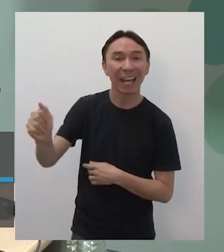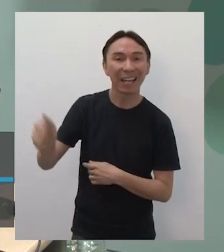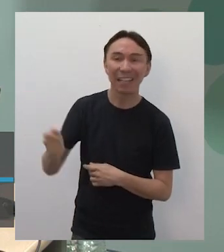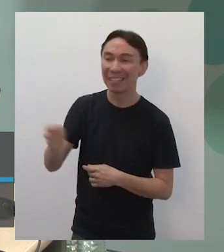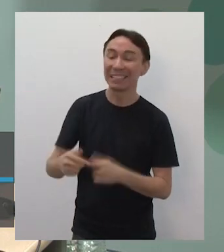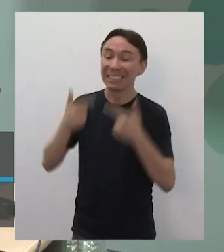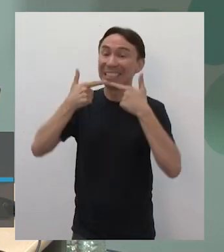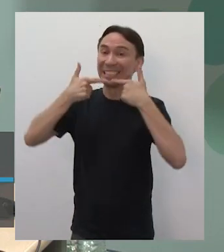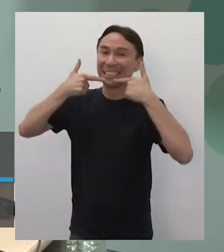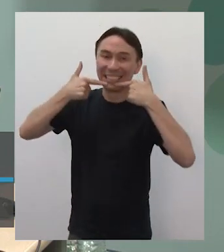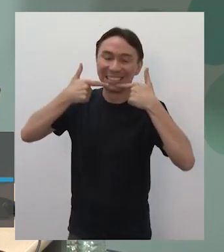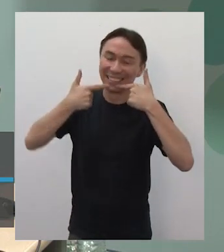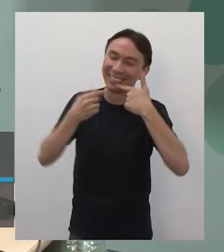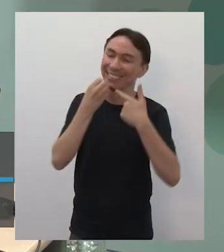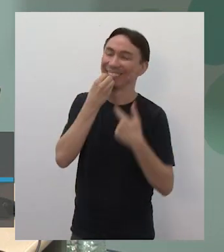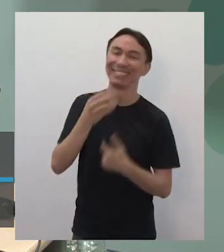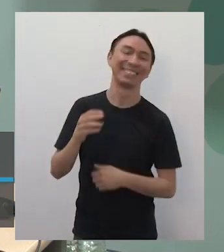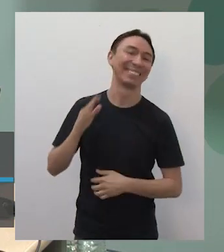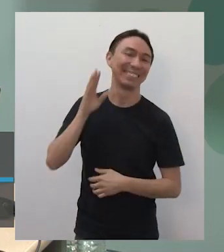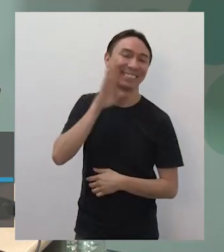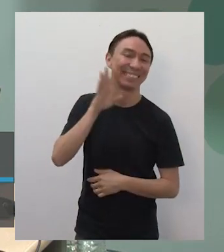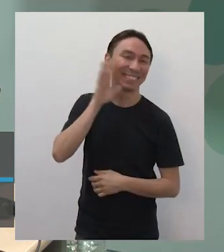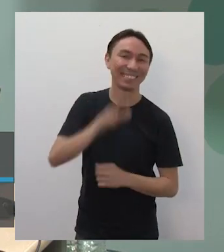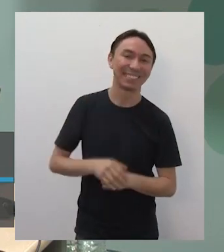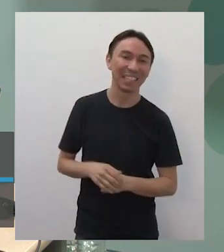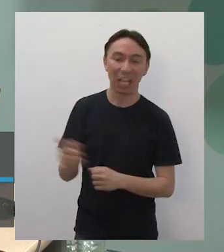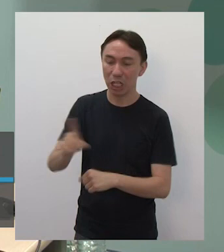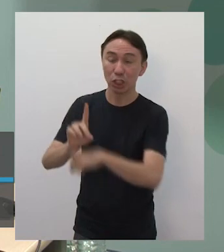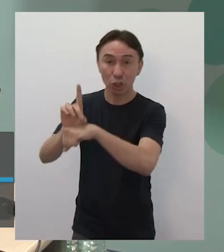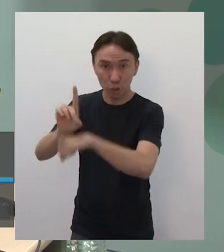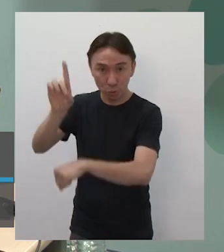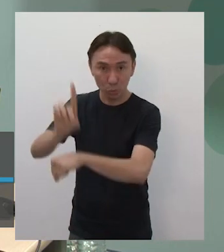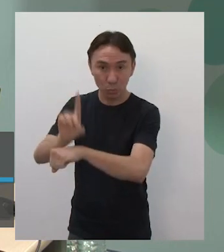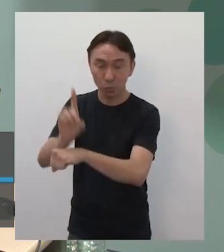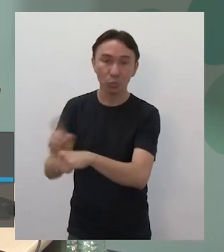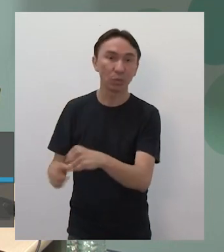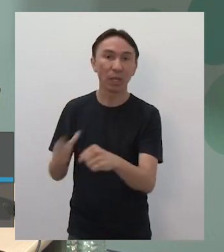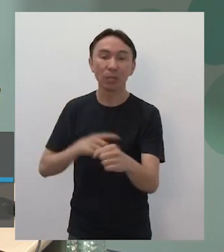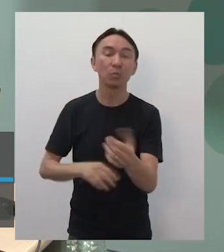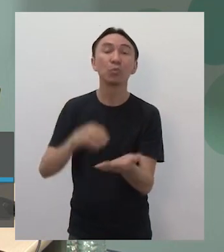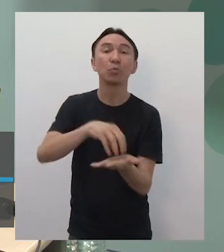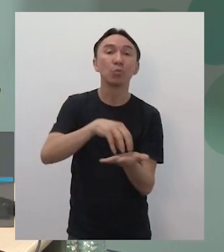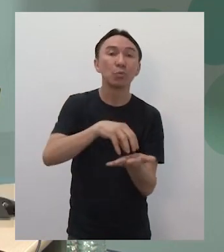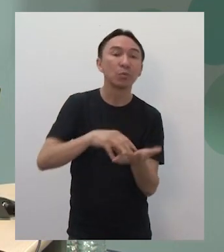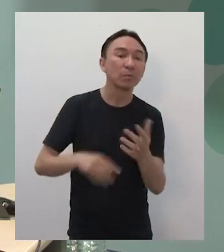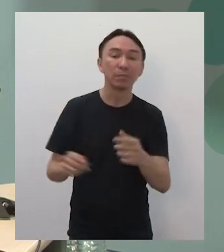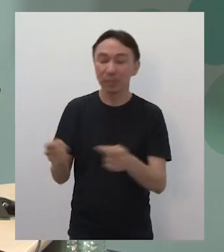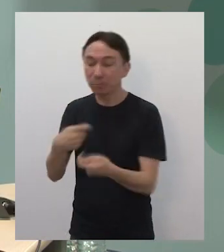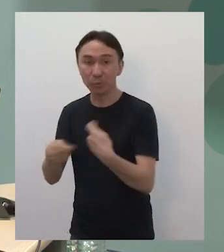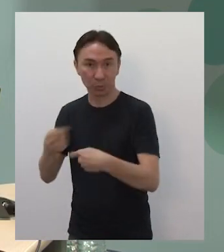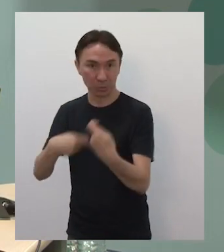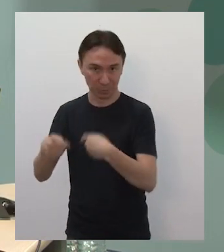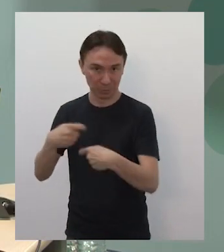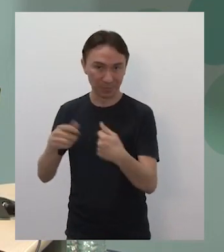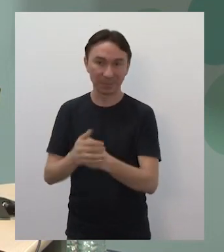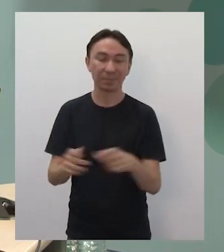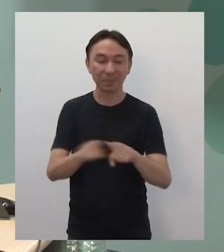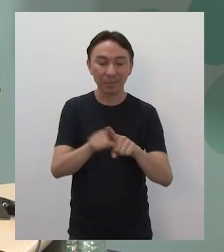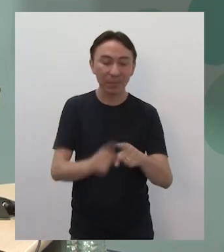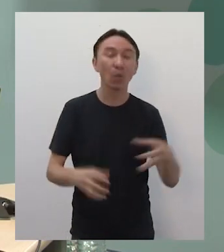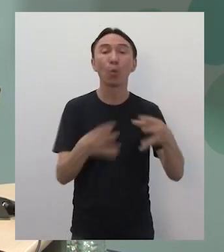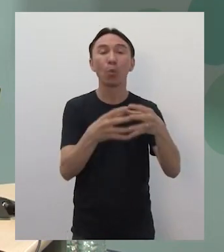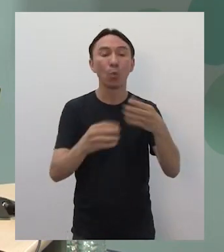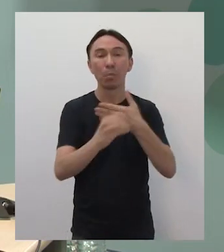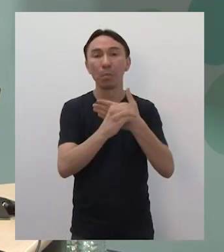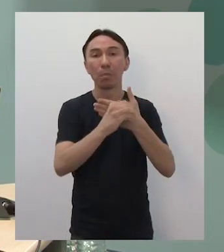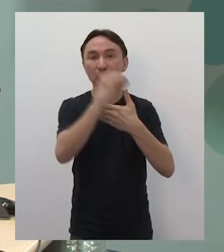maravilhosa, muito simpática também, a diretora do Núcleo de Pessoal, né, de Administração e Pessoal, a equipe do Centro de Mídia que nos acompanha e nos apoia